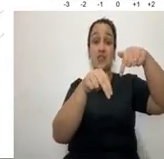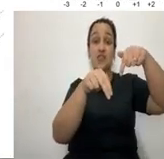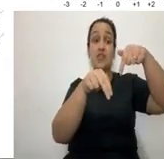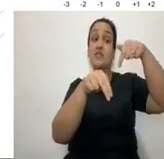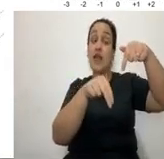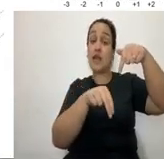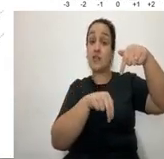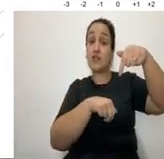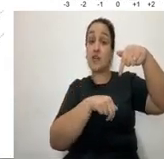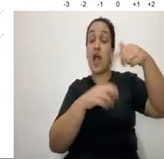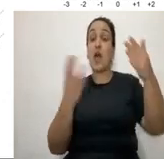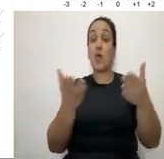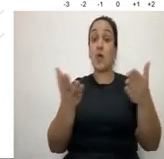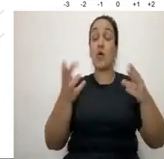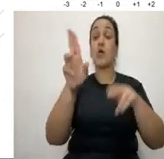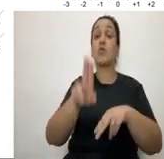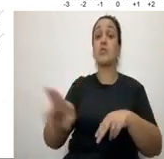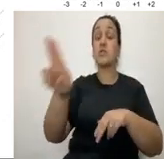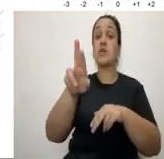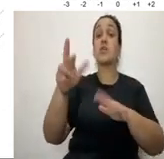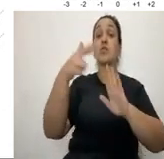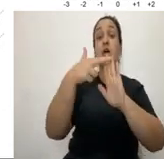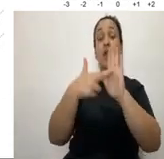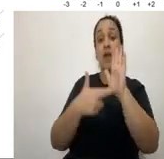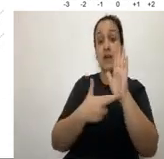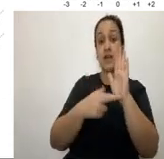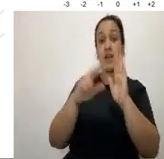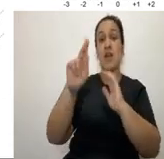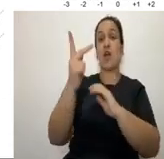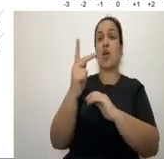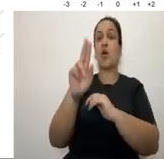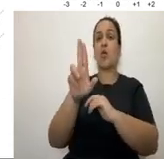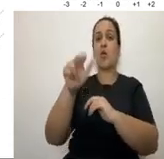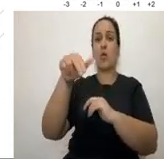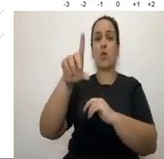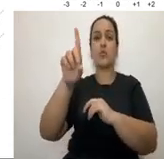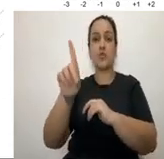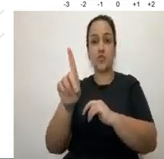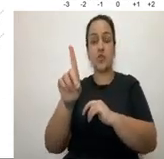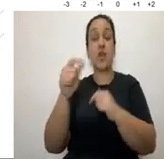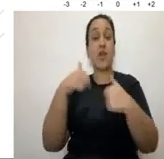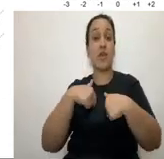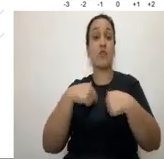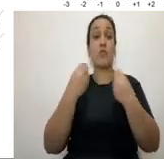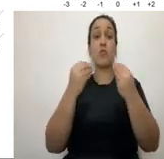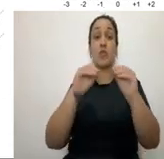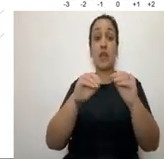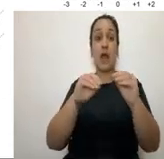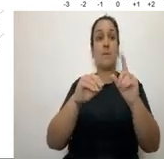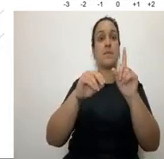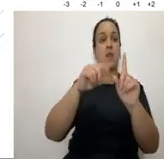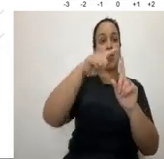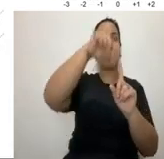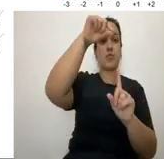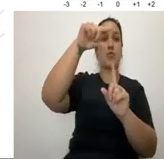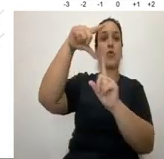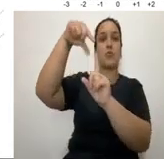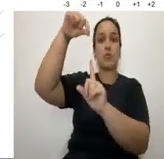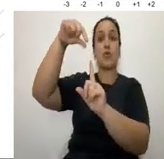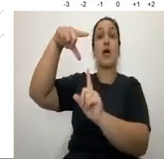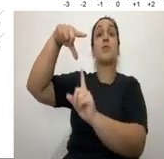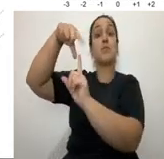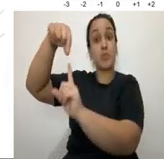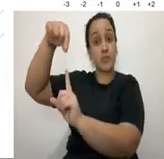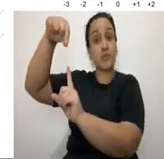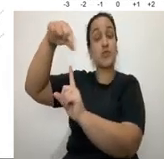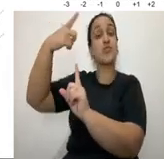Que tem 7 elétrons. Então, seguindo a regra de Hund, eu vou colocar o terceiro aqui. Agora